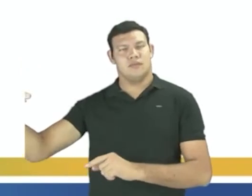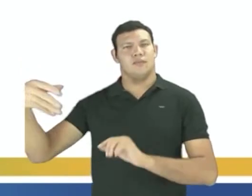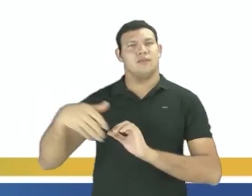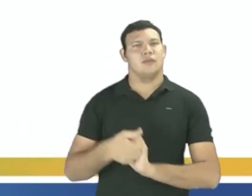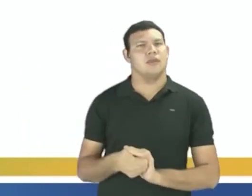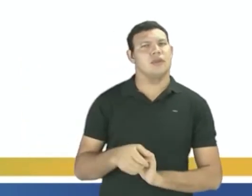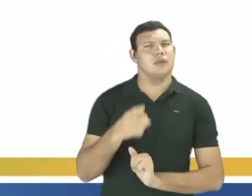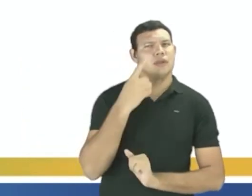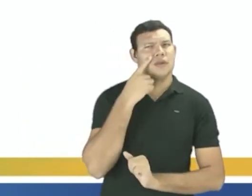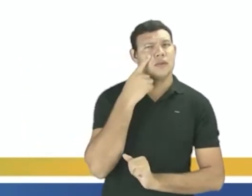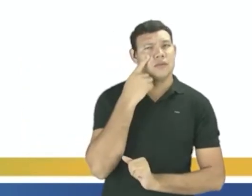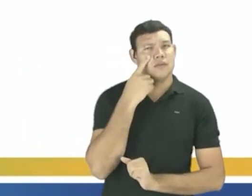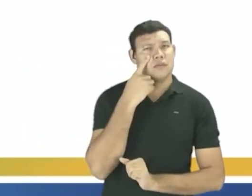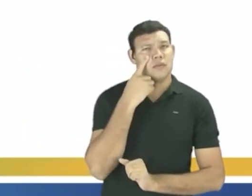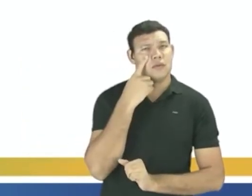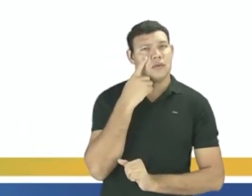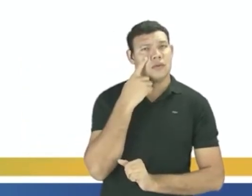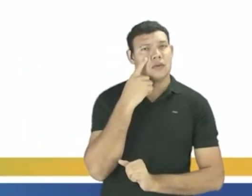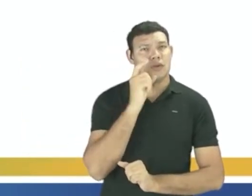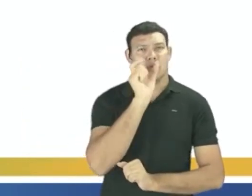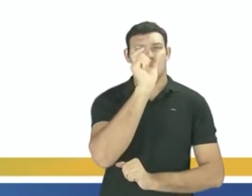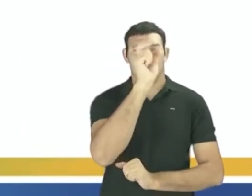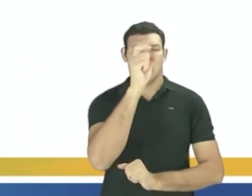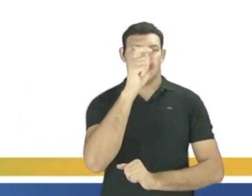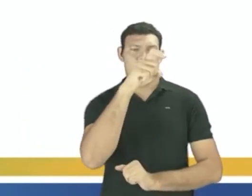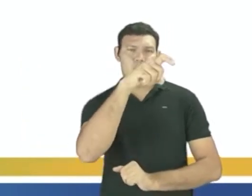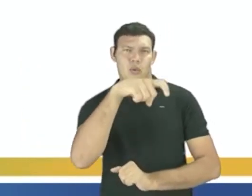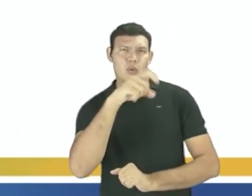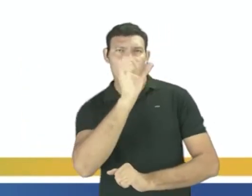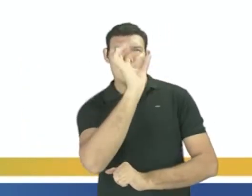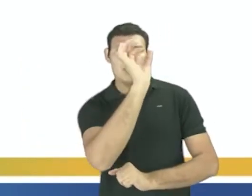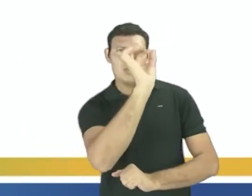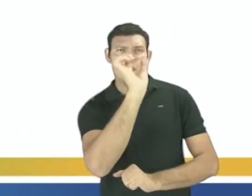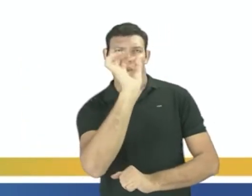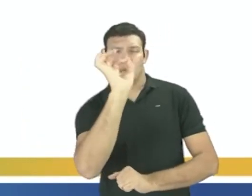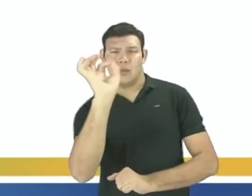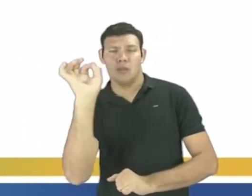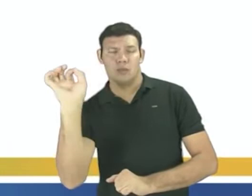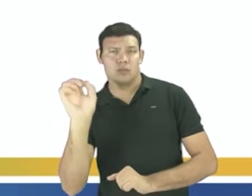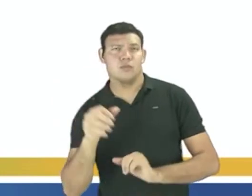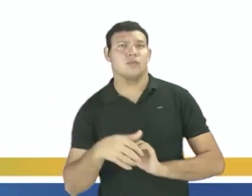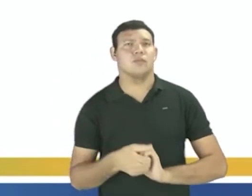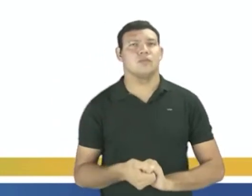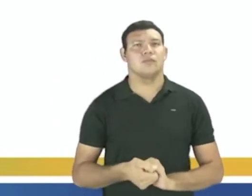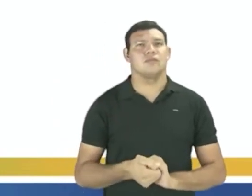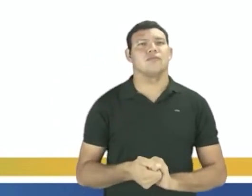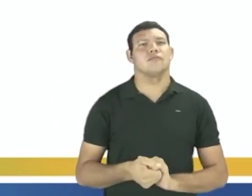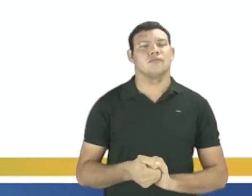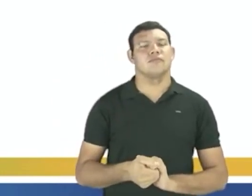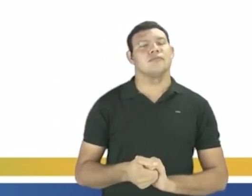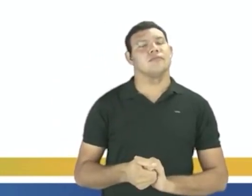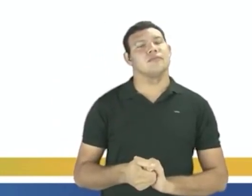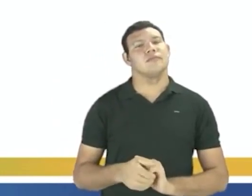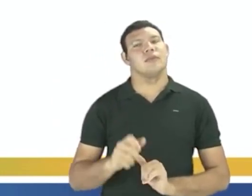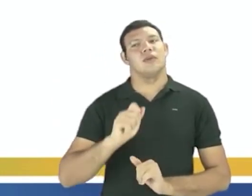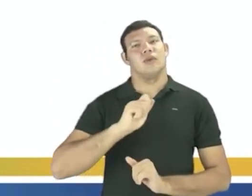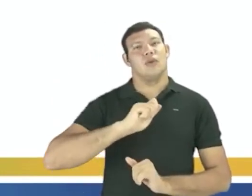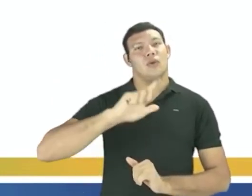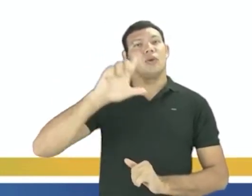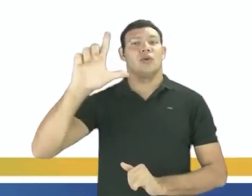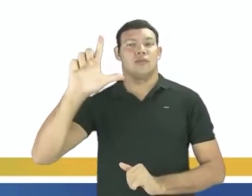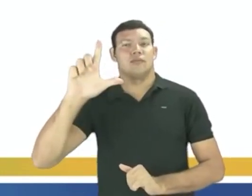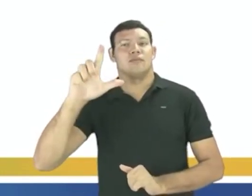desse polinômio. E aí nós dissemos e diremos que esse polinômio ele terá grau 3,